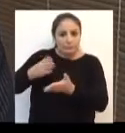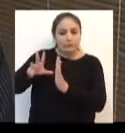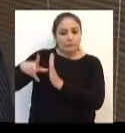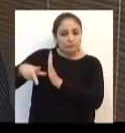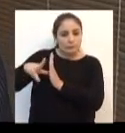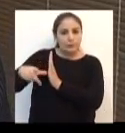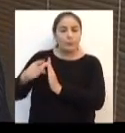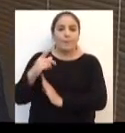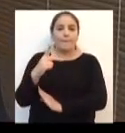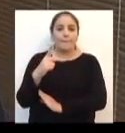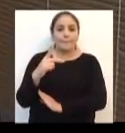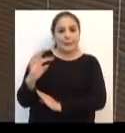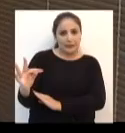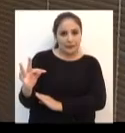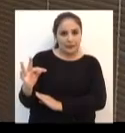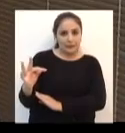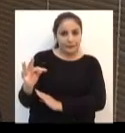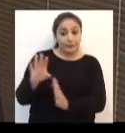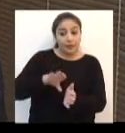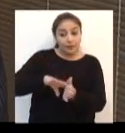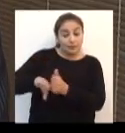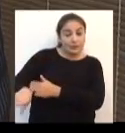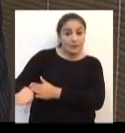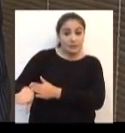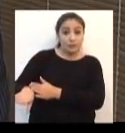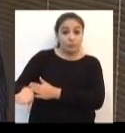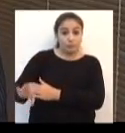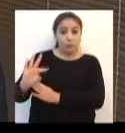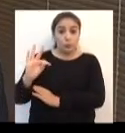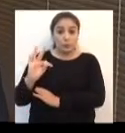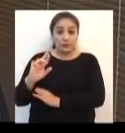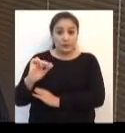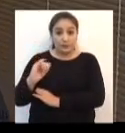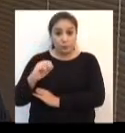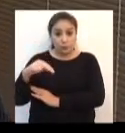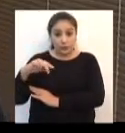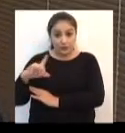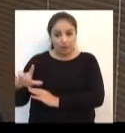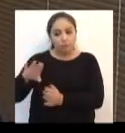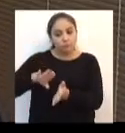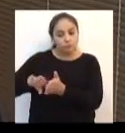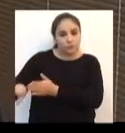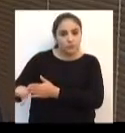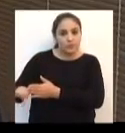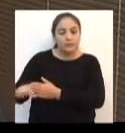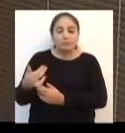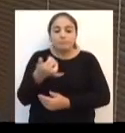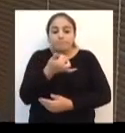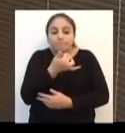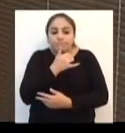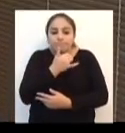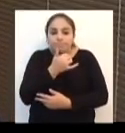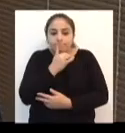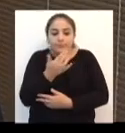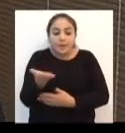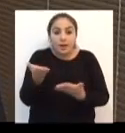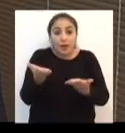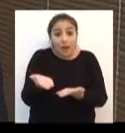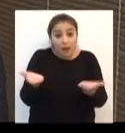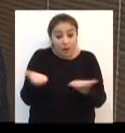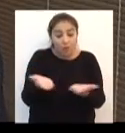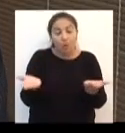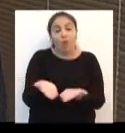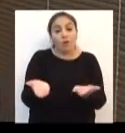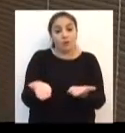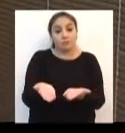PT, foi afastado pelo Supremo Tribunal e, consequentemente, lamentavelmente, o